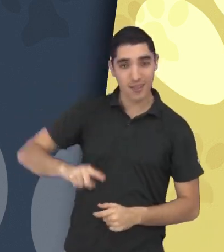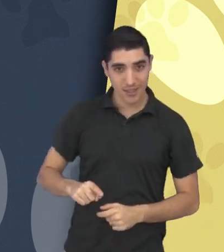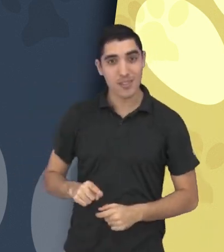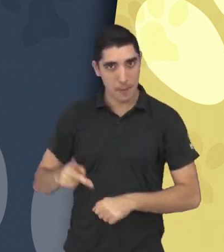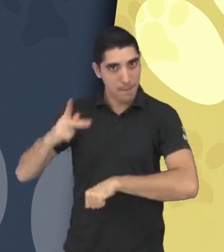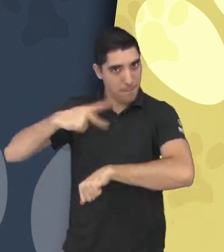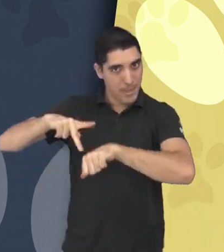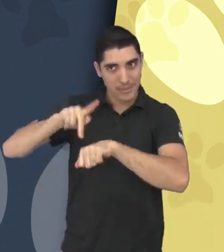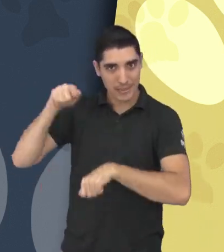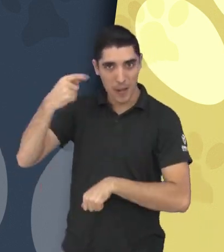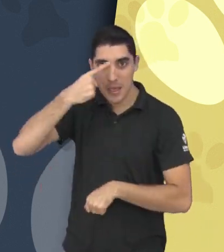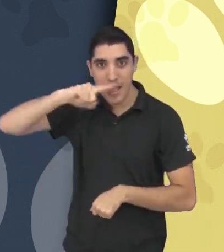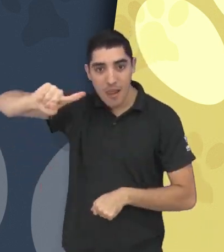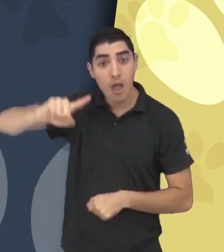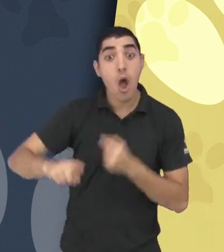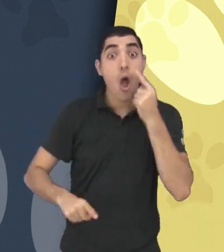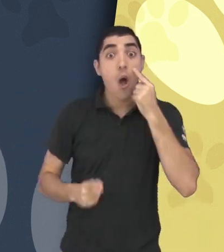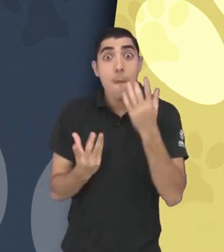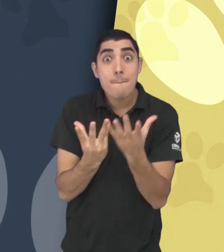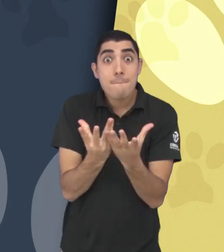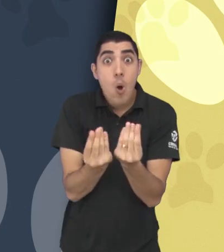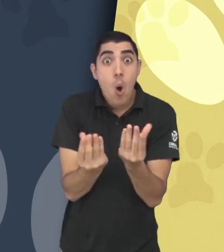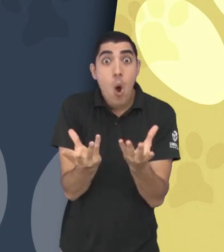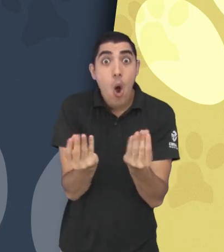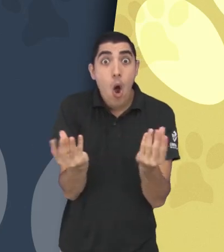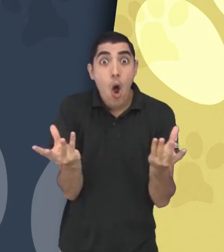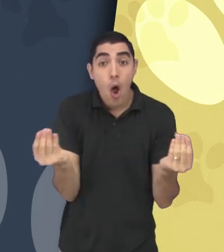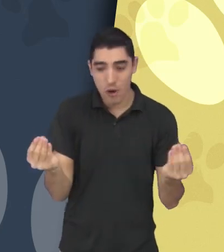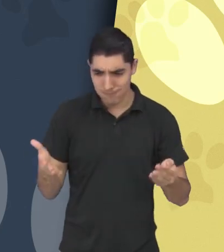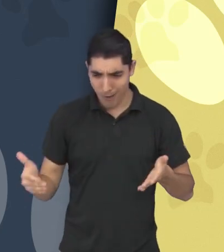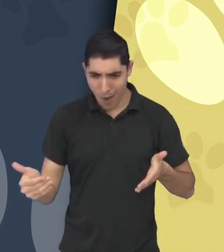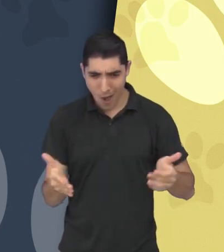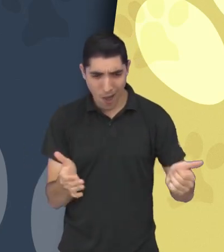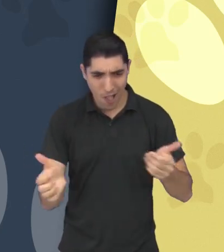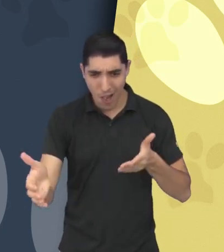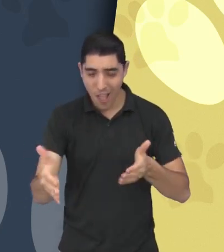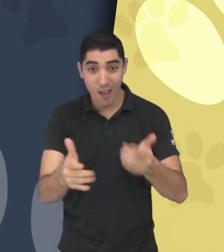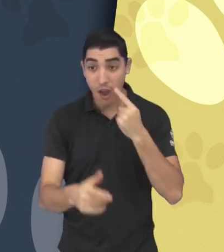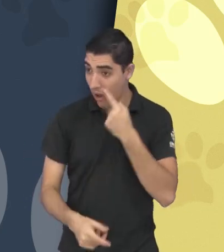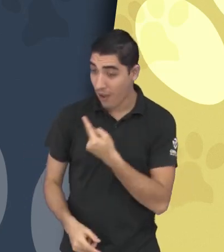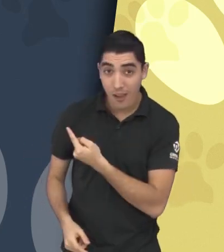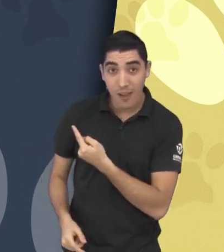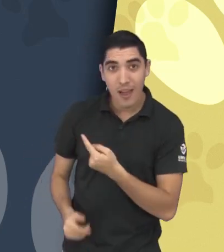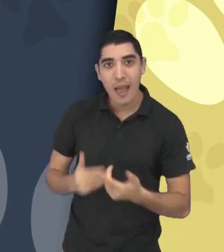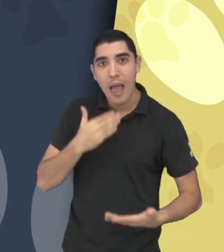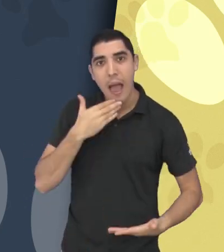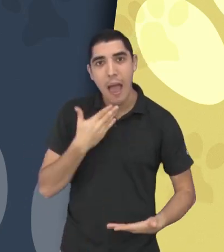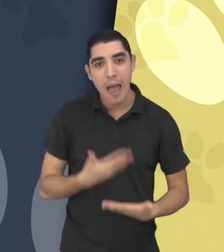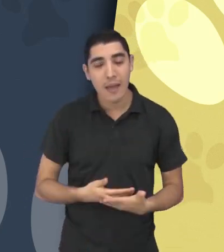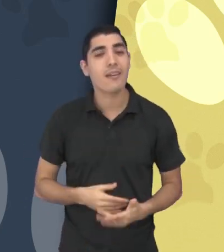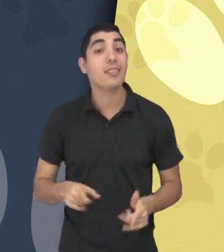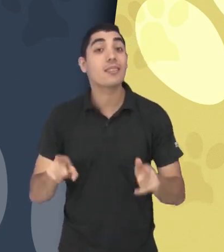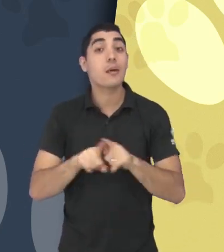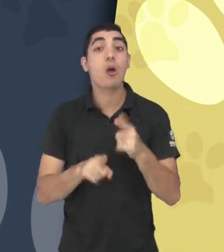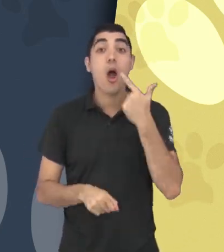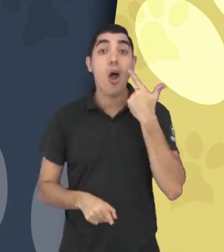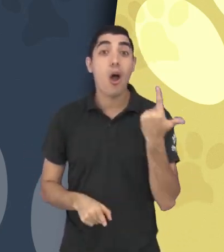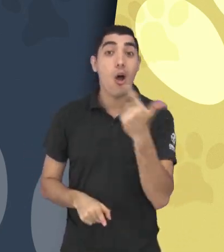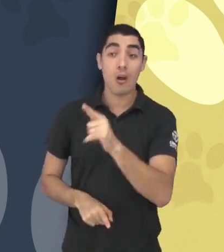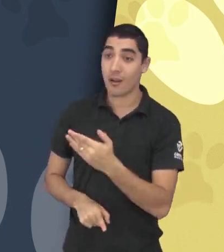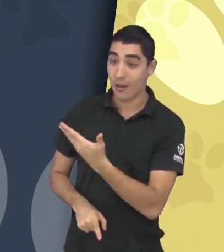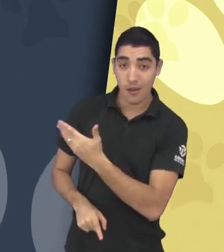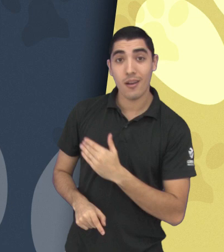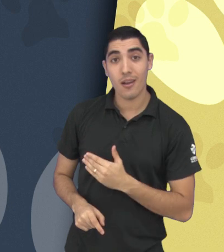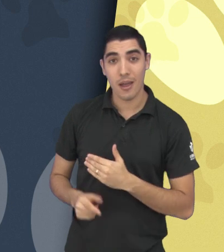da Tailândia. Mas, gente, olha a quantidade de peixes. É impressionante, né? Falando